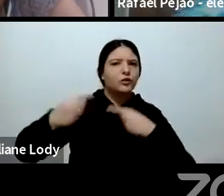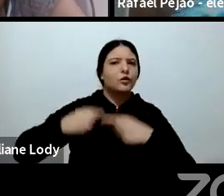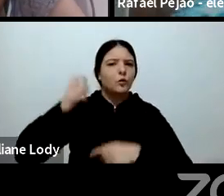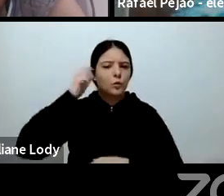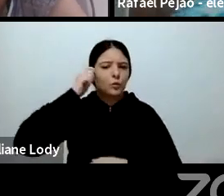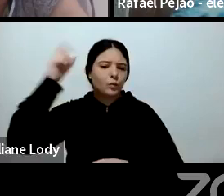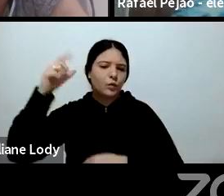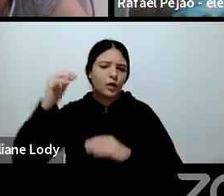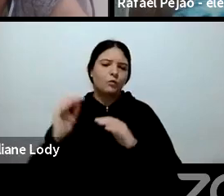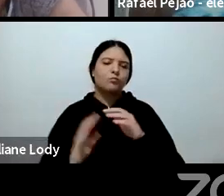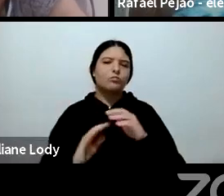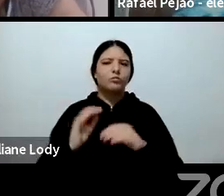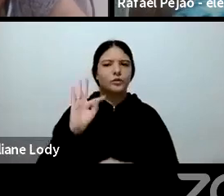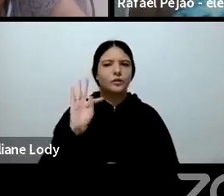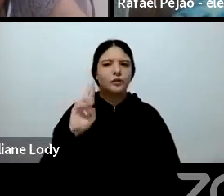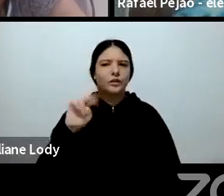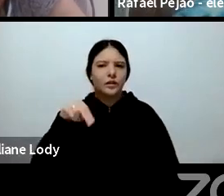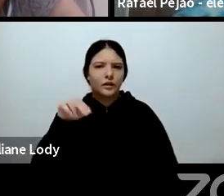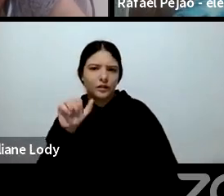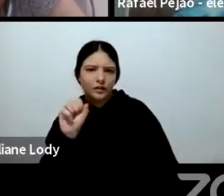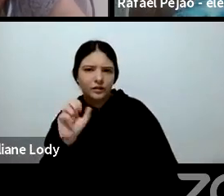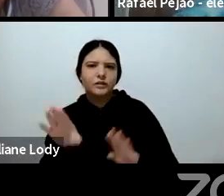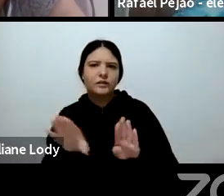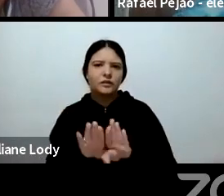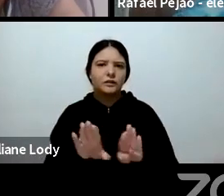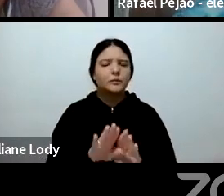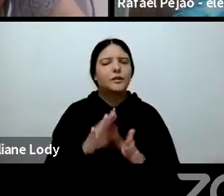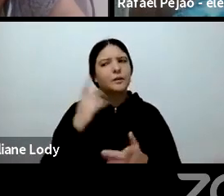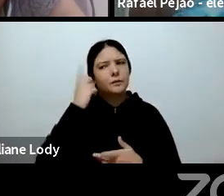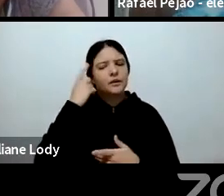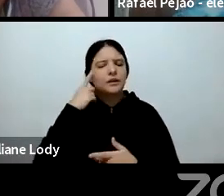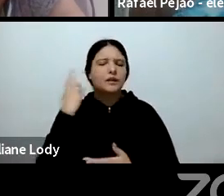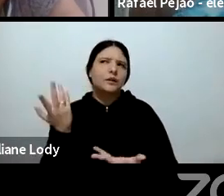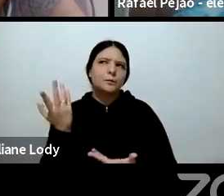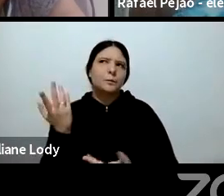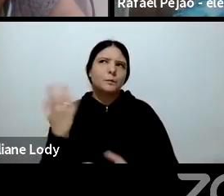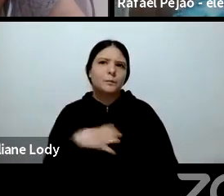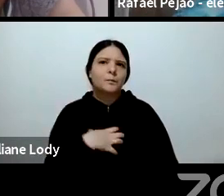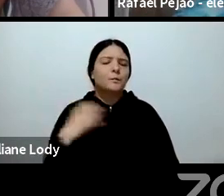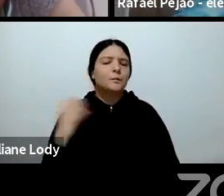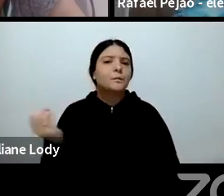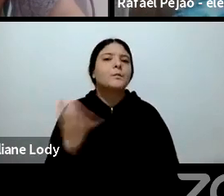né? Então, a gente vê também uma nova